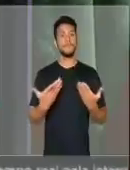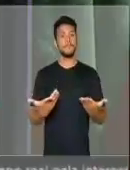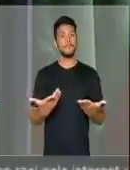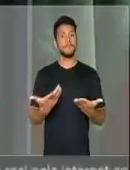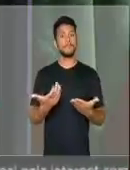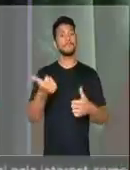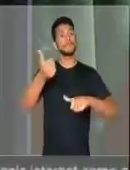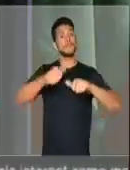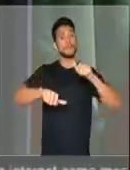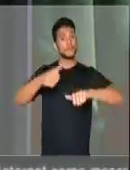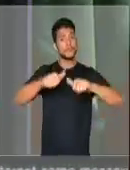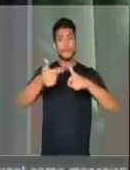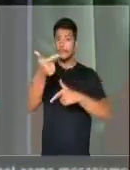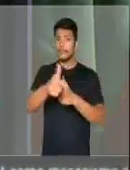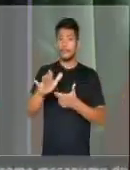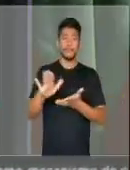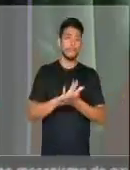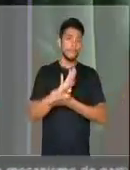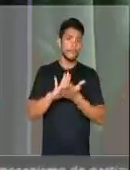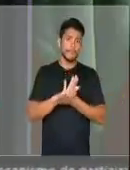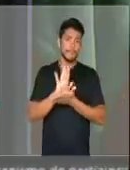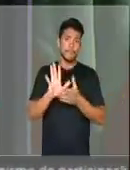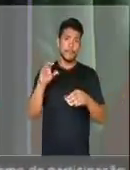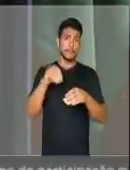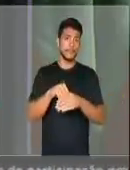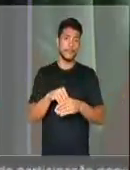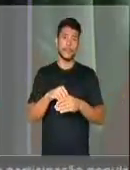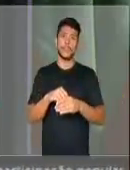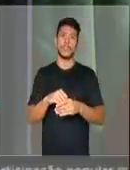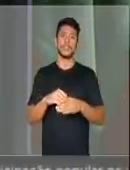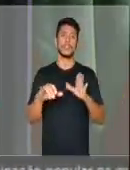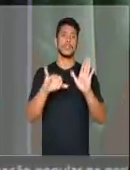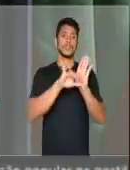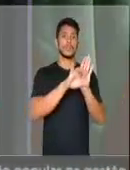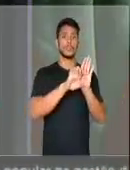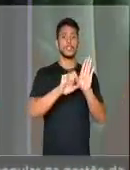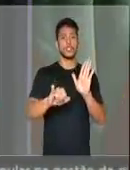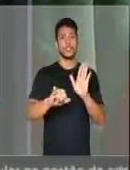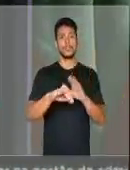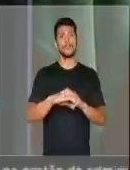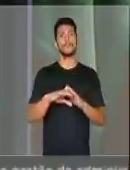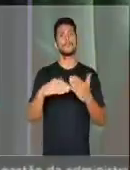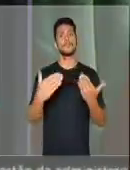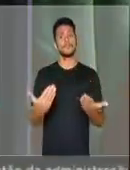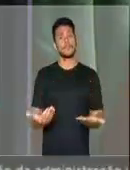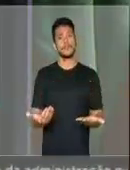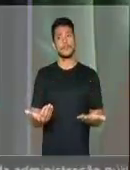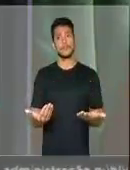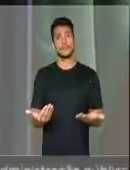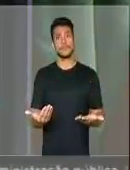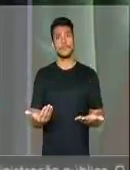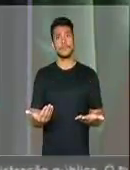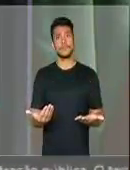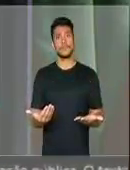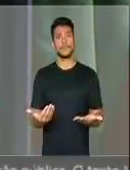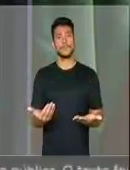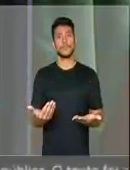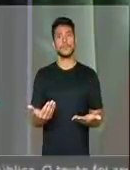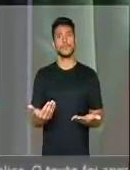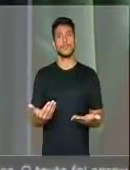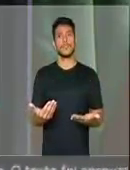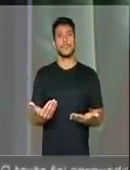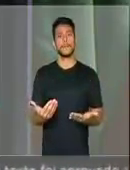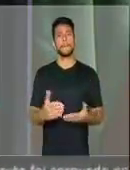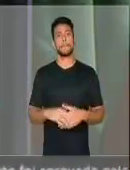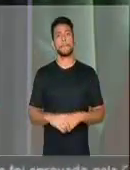avaliação não consta na chamada pública. Por isso, aparentemente, a menor oferta estará